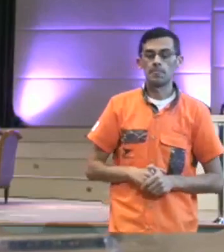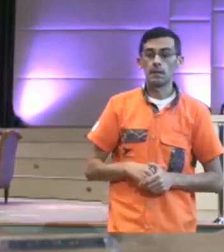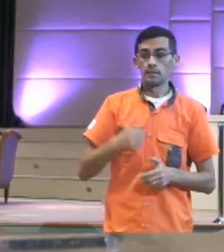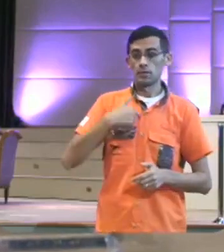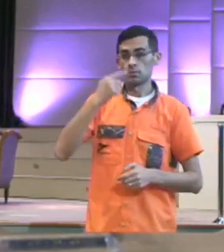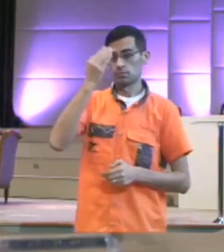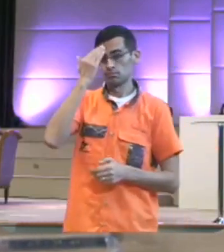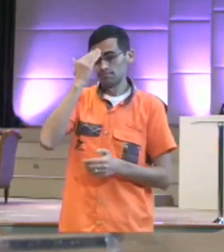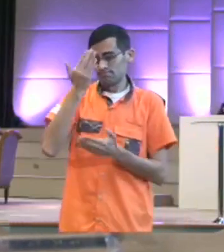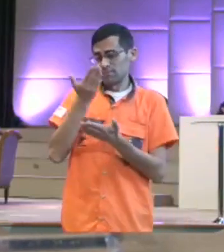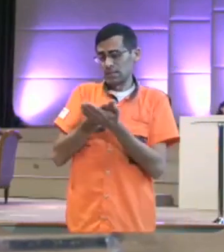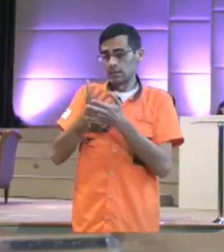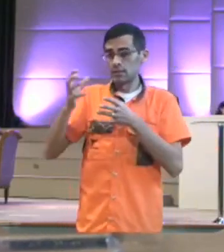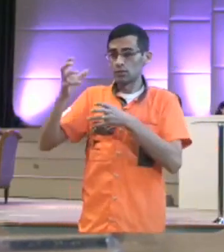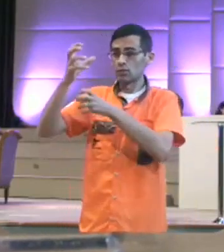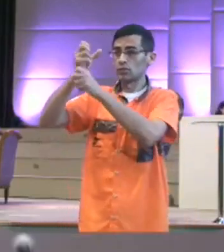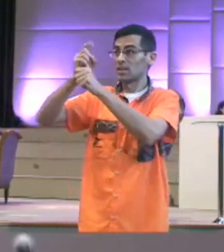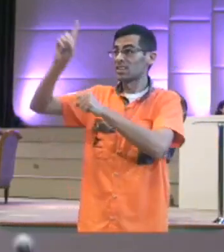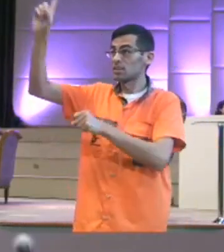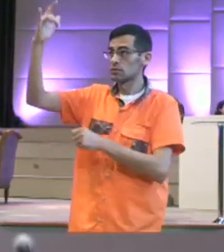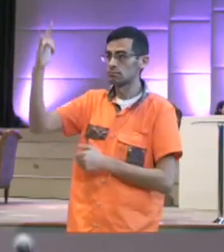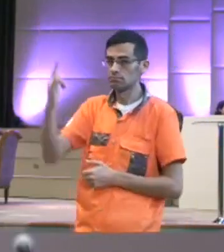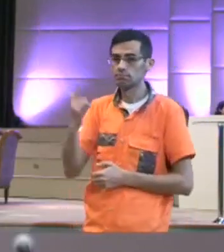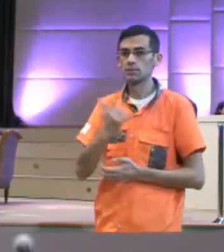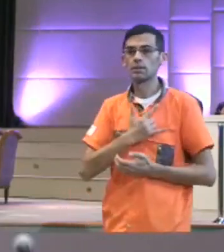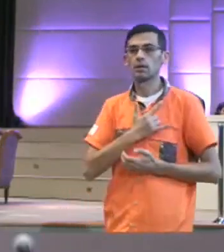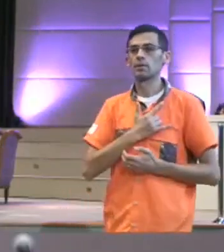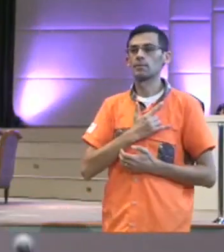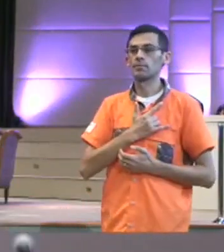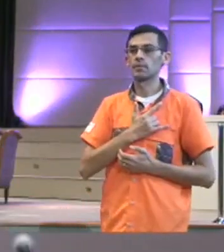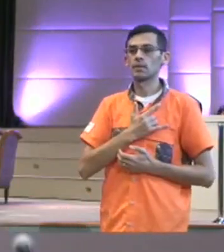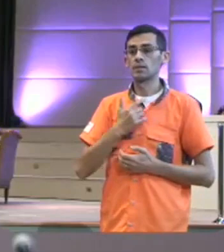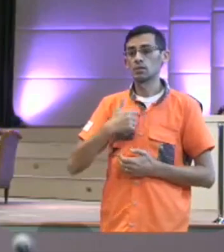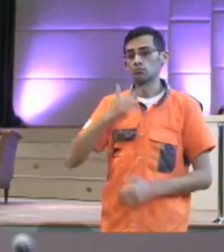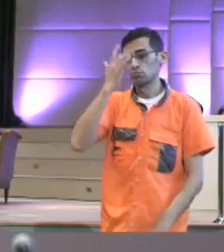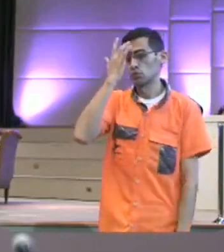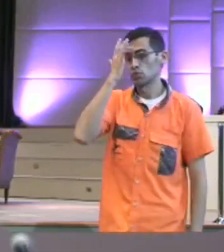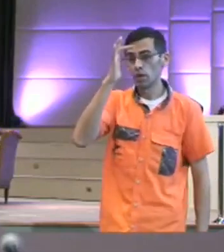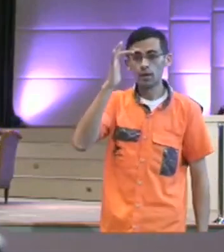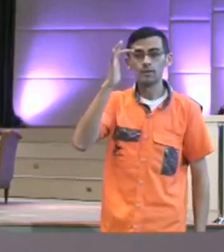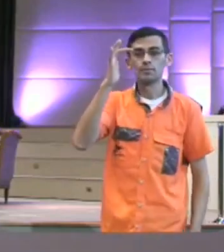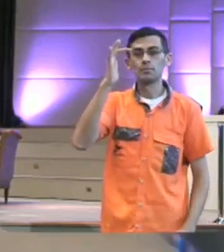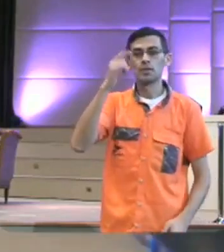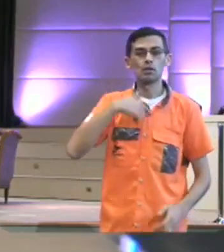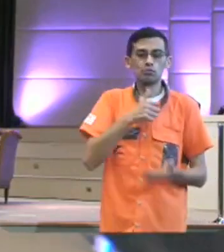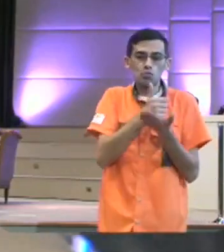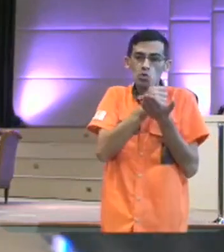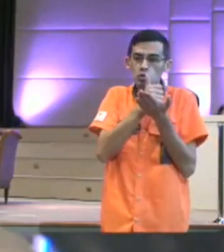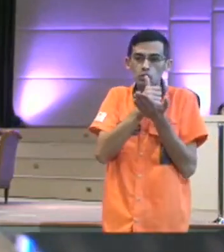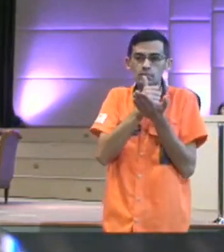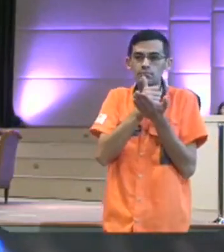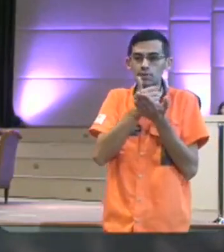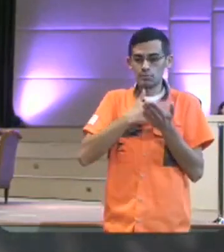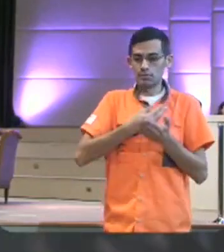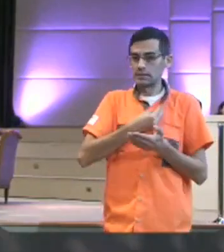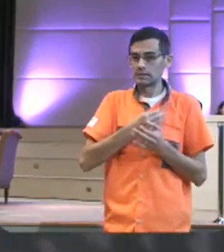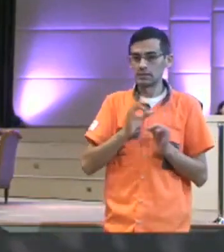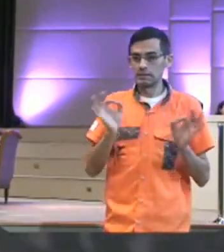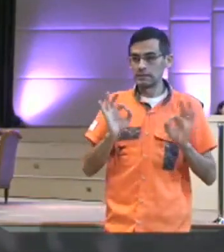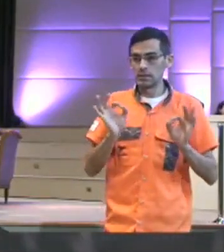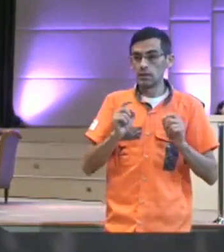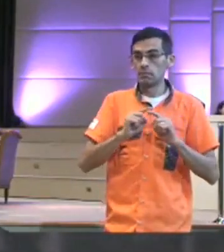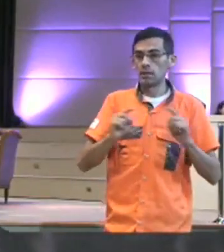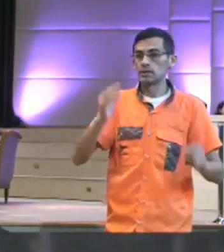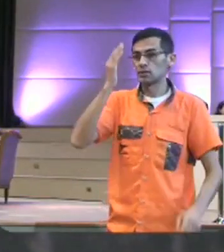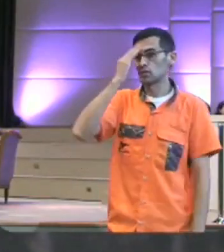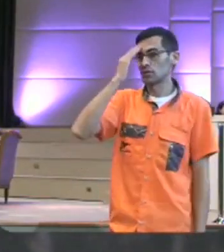Eu posso confiar num Deus que me ama assim. Então eu não sei, eu não tenho controle, mas eu